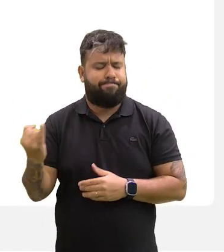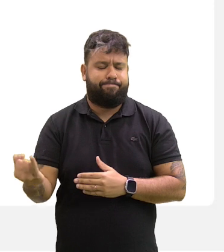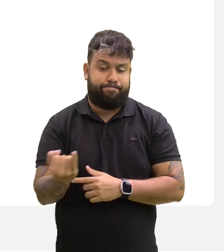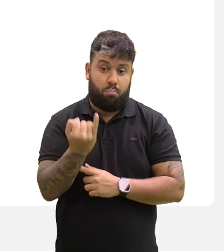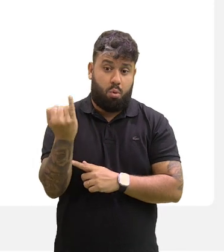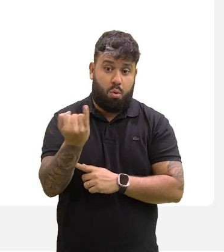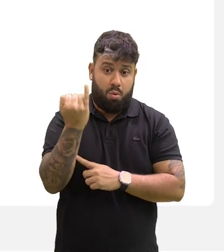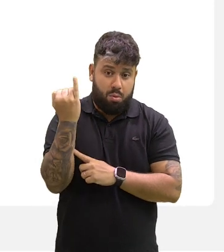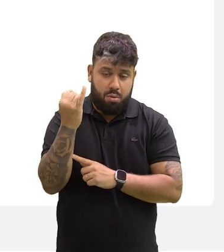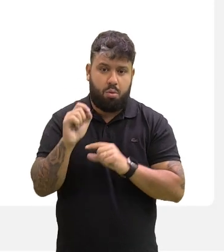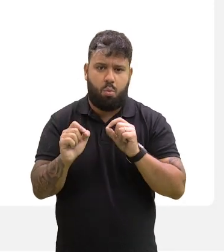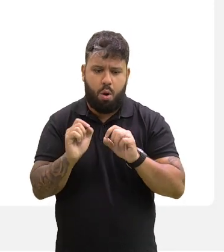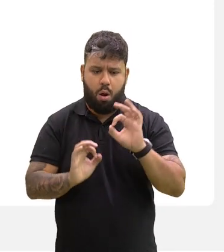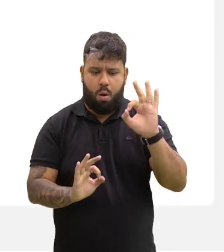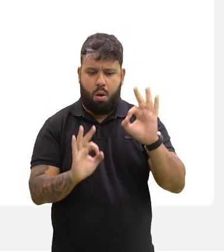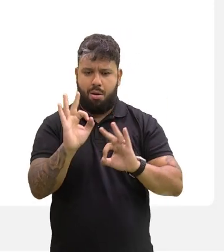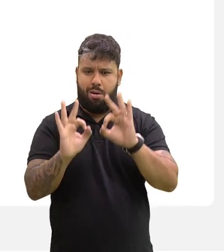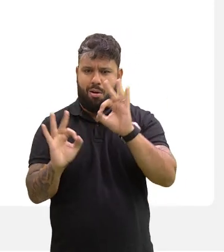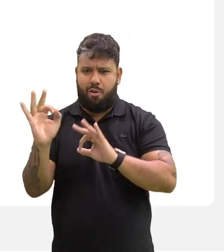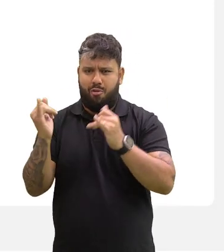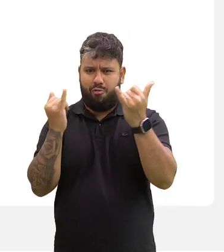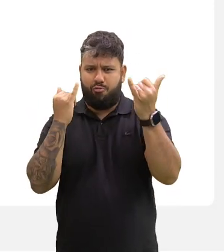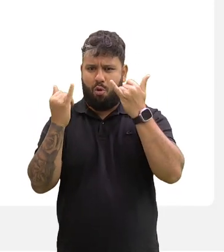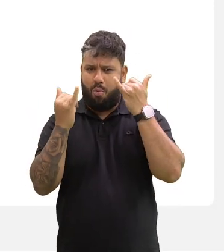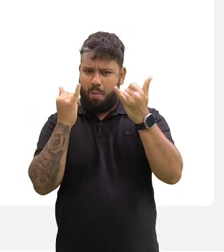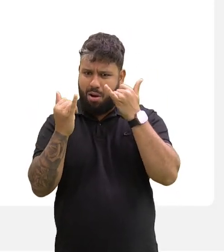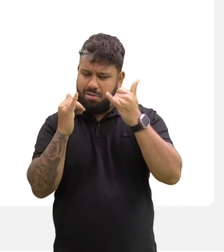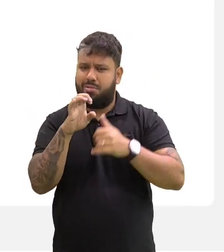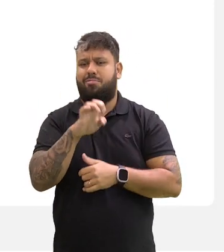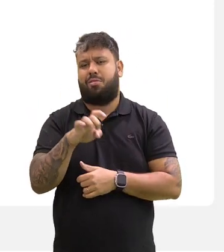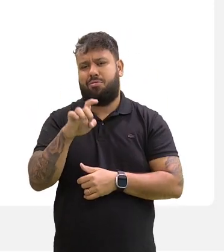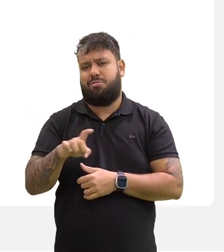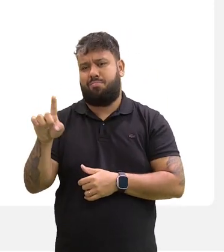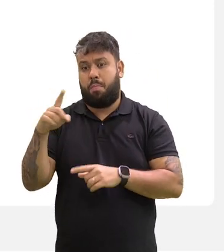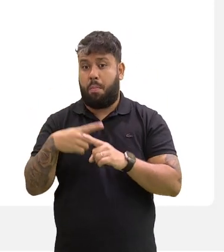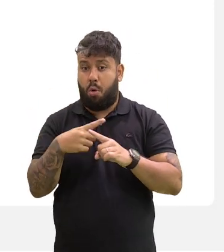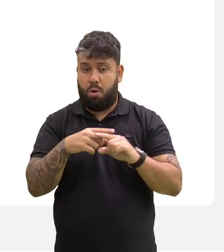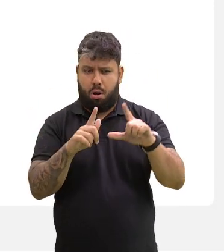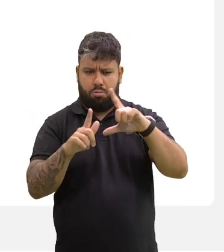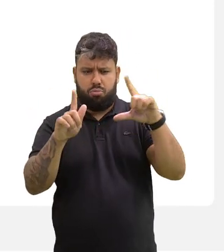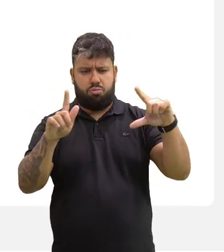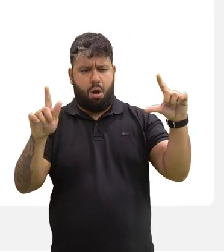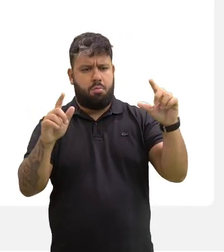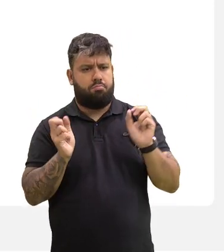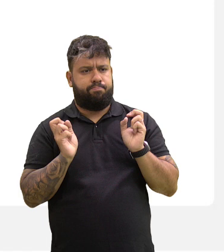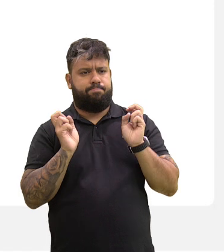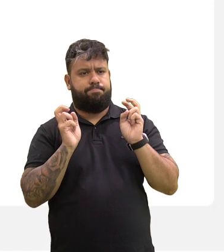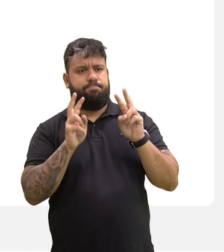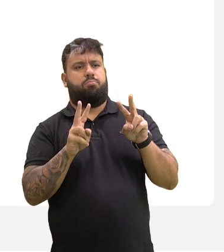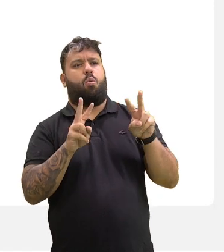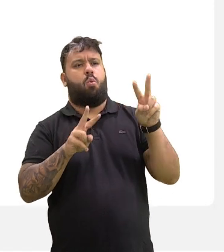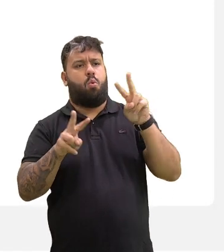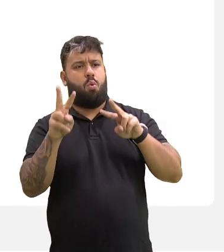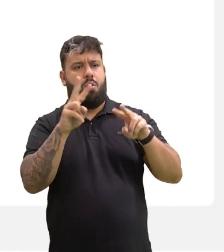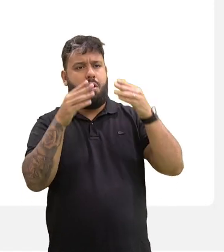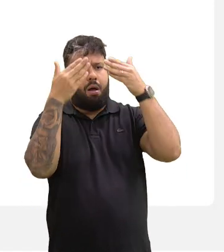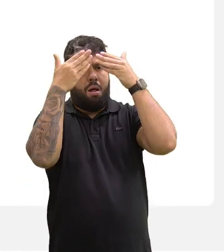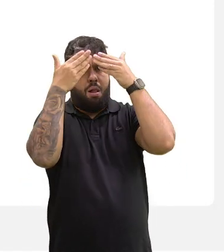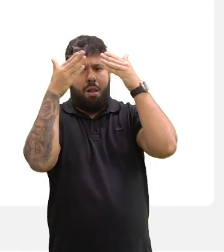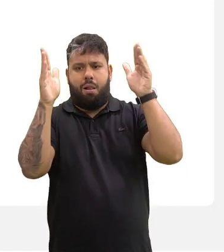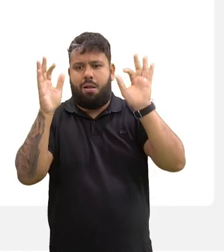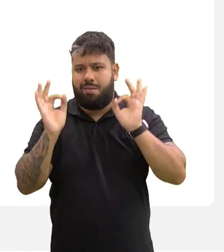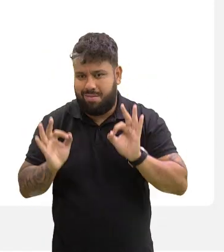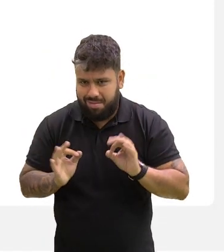na organização dos dados estatísticos, pois com eles a interpretação desses dados se torna muito mais eficiente e